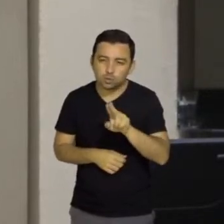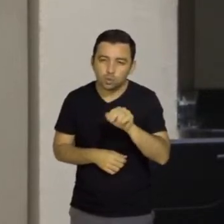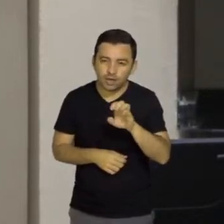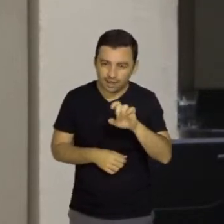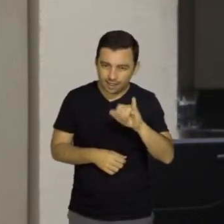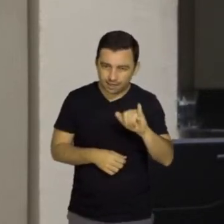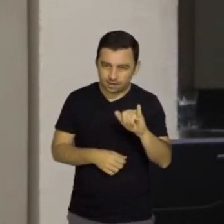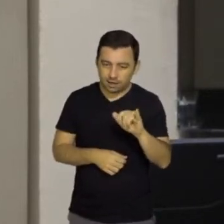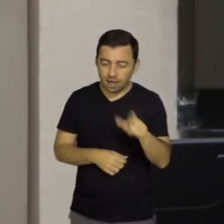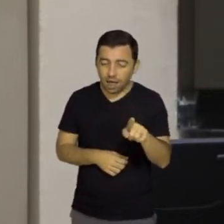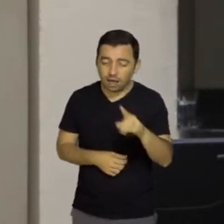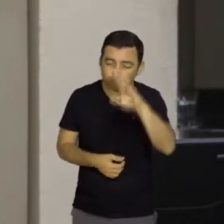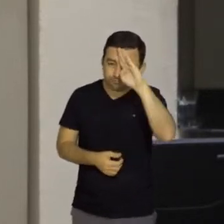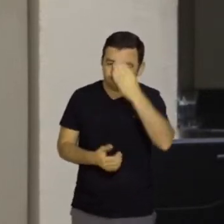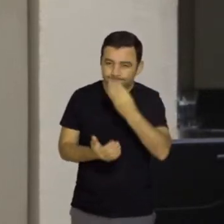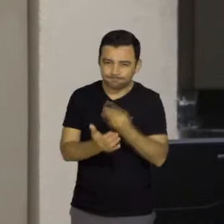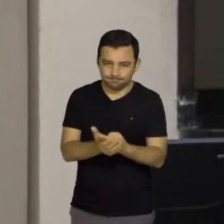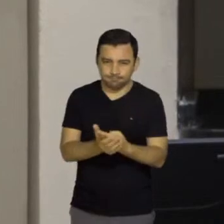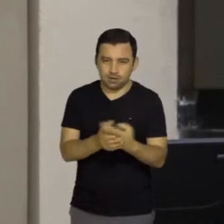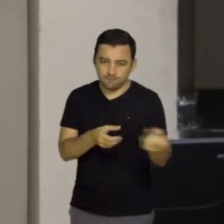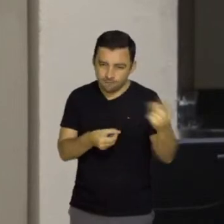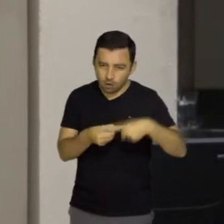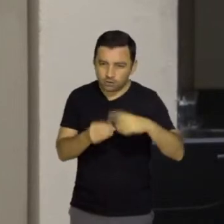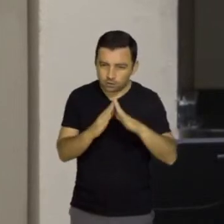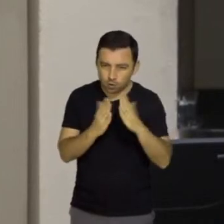que a retomada da Escola São José,